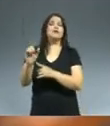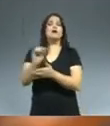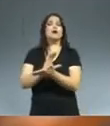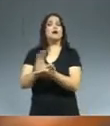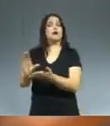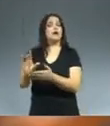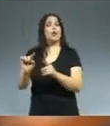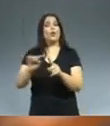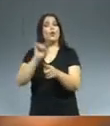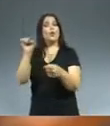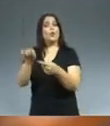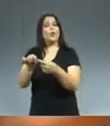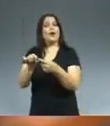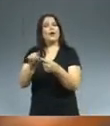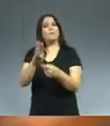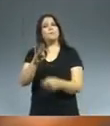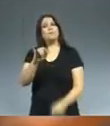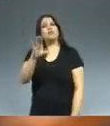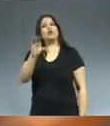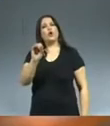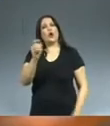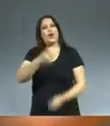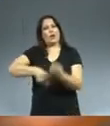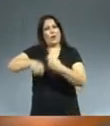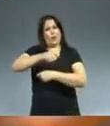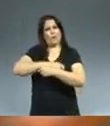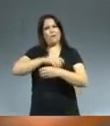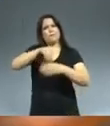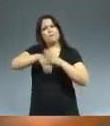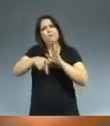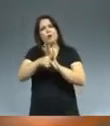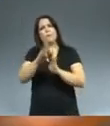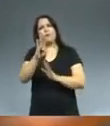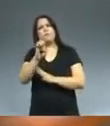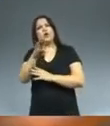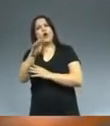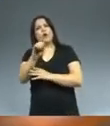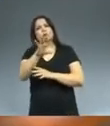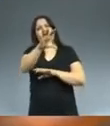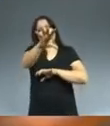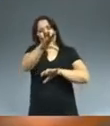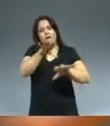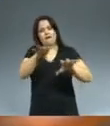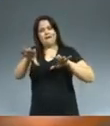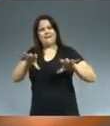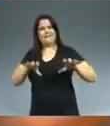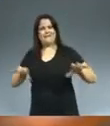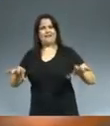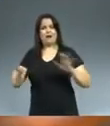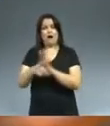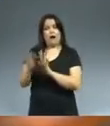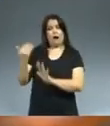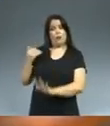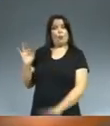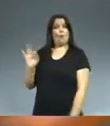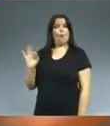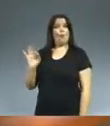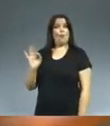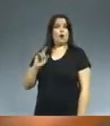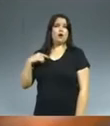destinado exclusivamente a Bia economia brasileira dos seus biomas antes não não existe essa linha de crédito